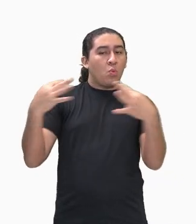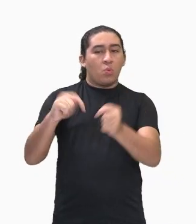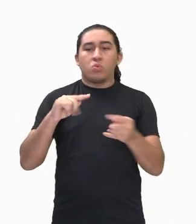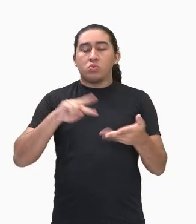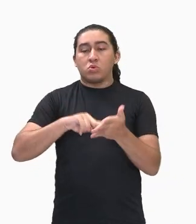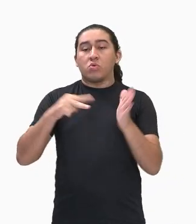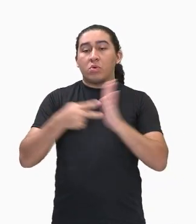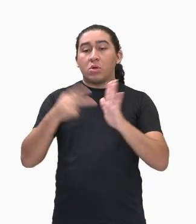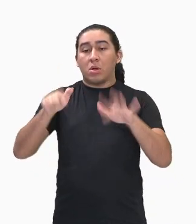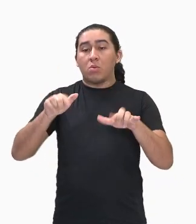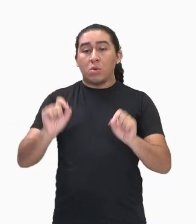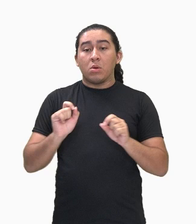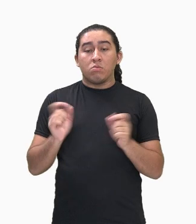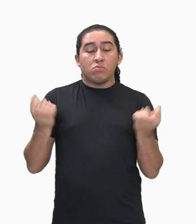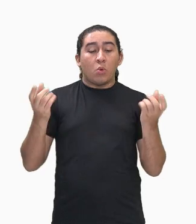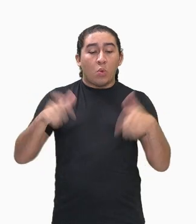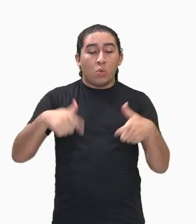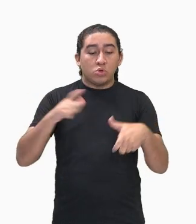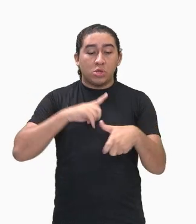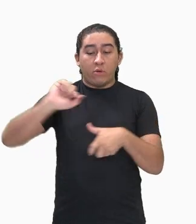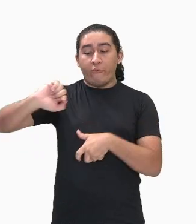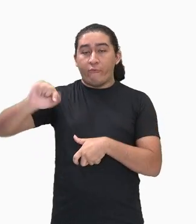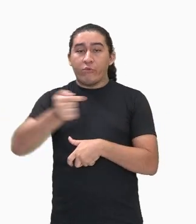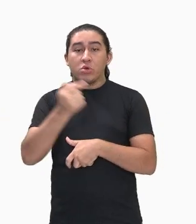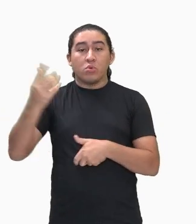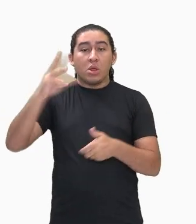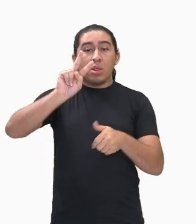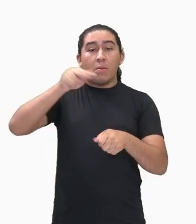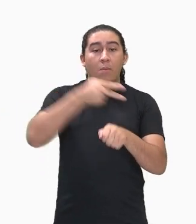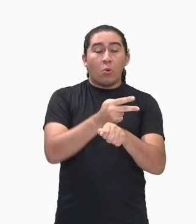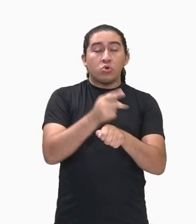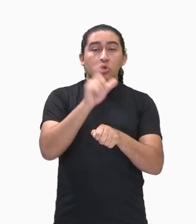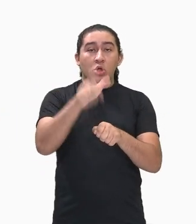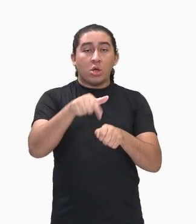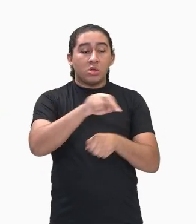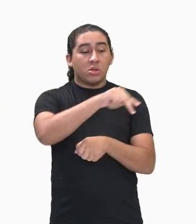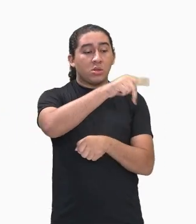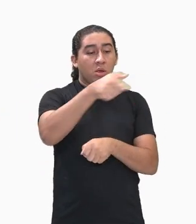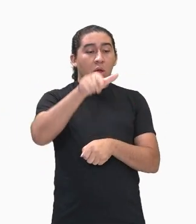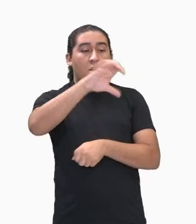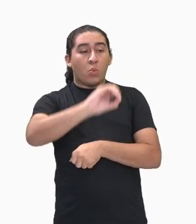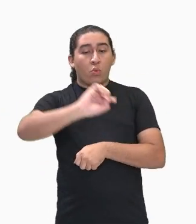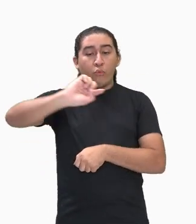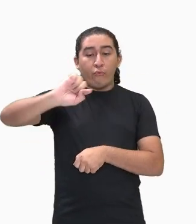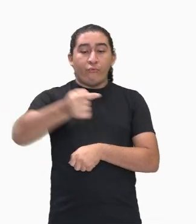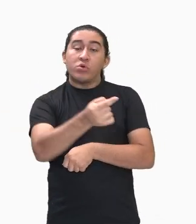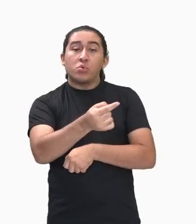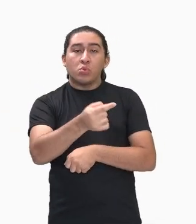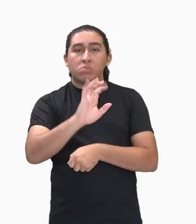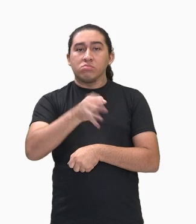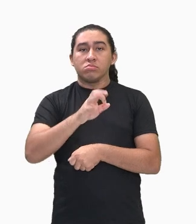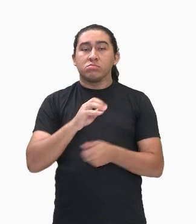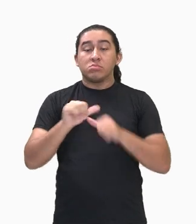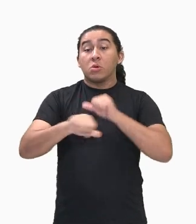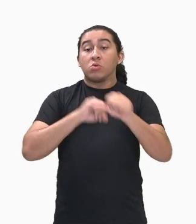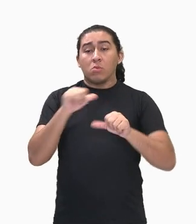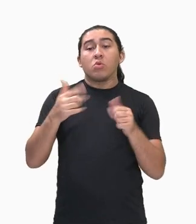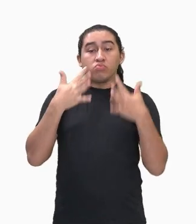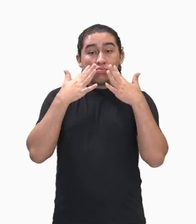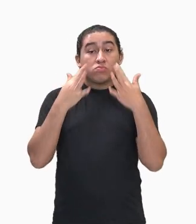sentido foi a posição da vírgula depois do não. Então, é isso. Deu